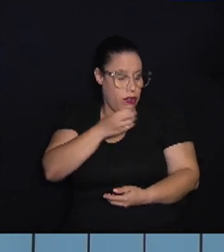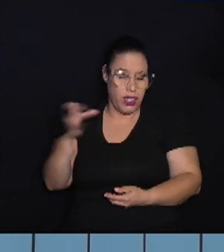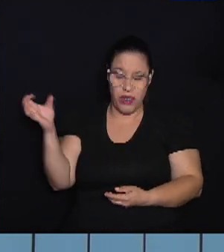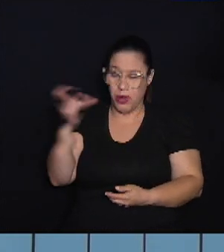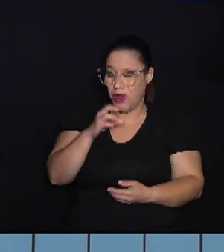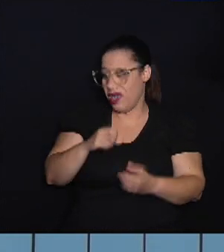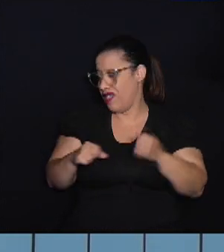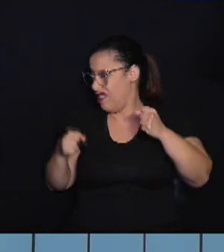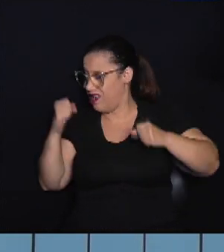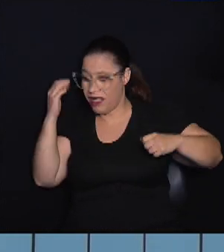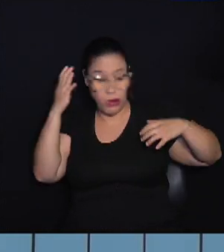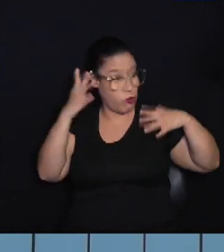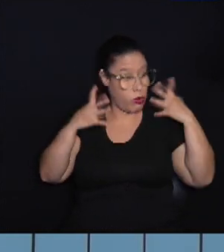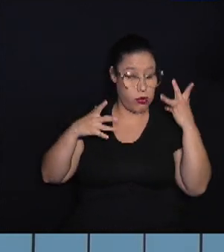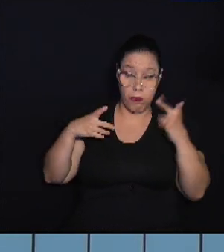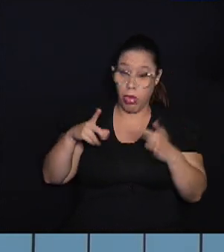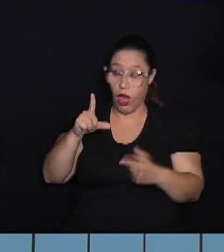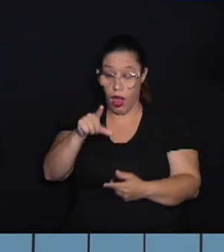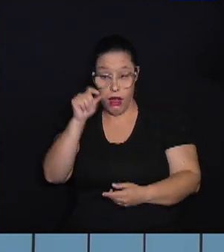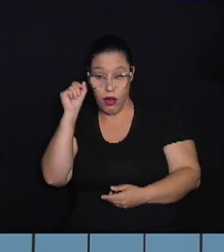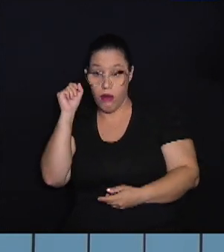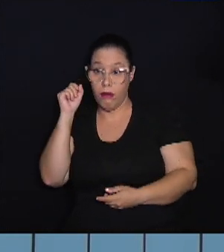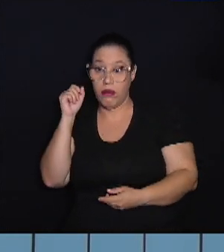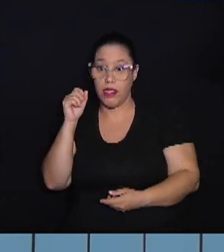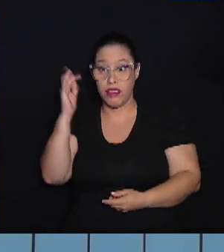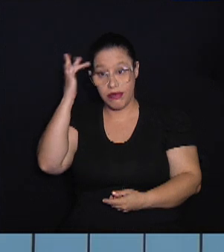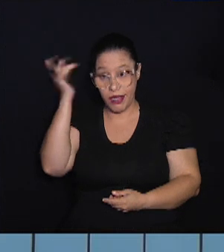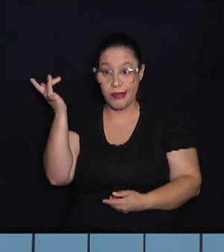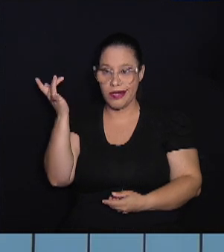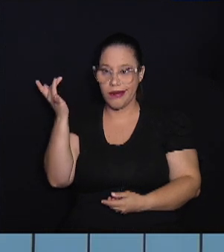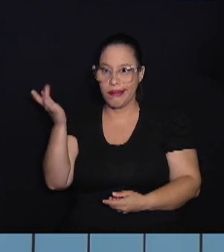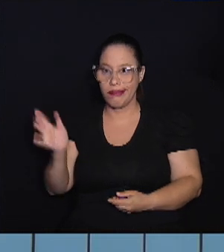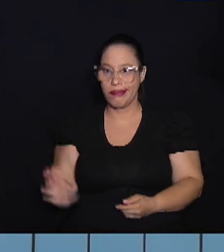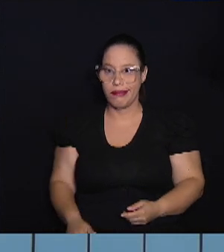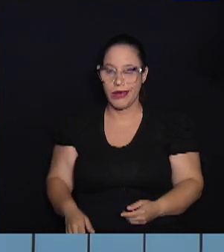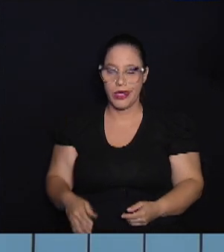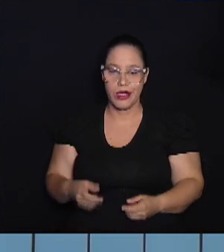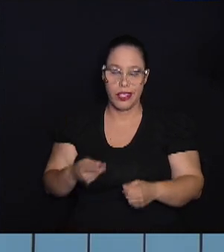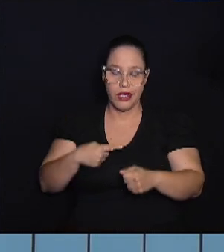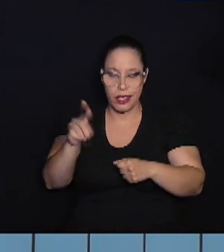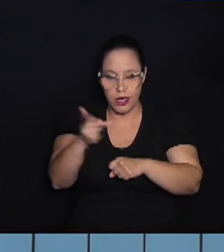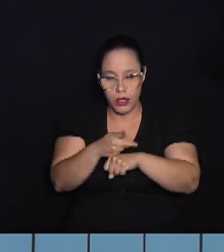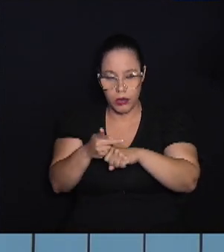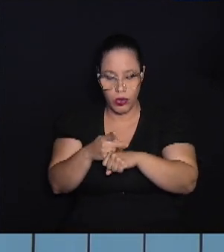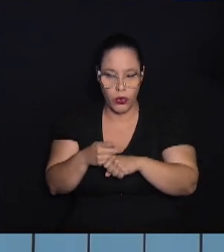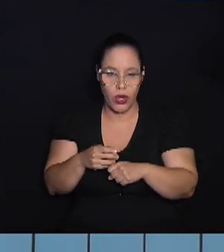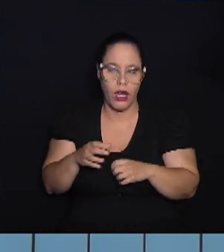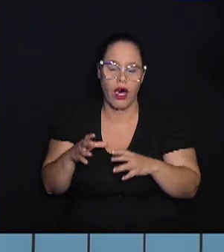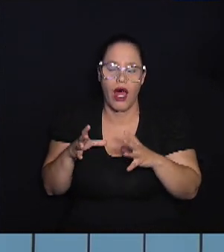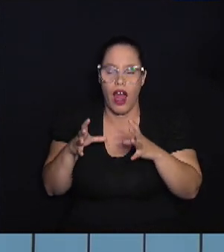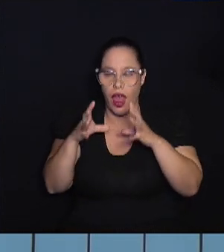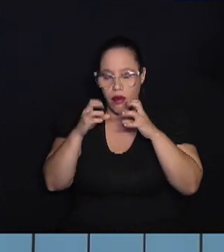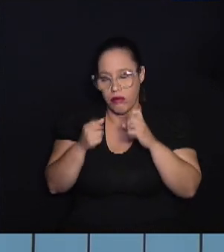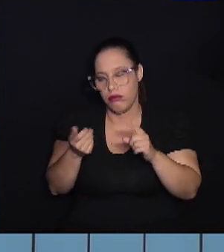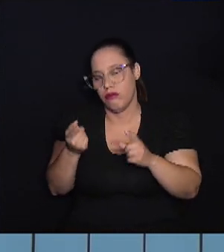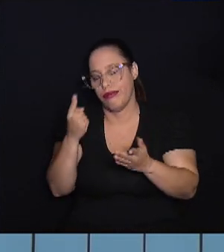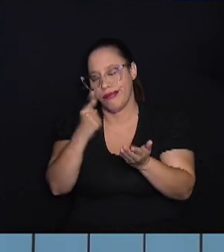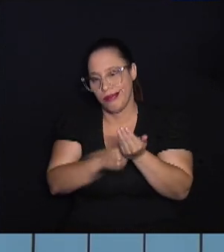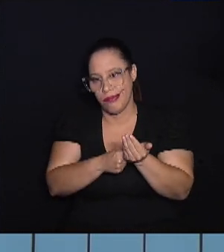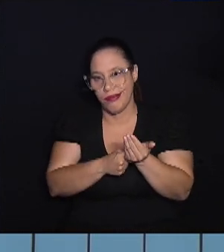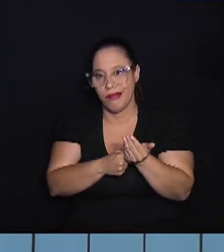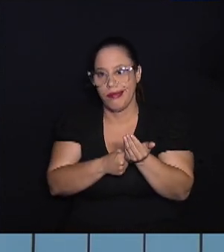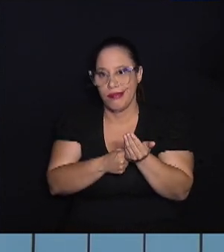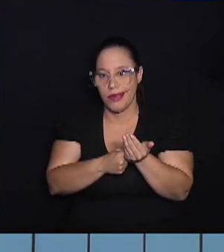agitado, acaba optando pelo mais fácil, né? Que é buscar um lanche, um cachorro quente. E isso